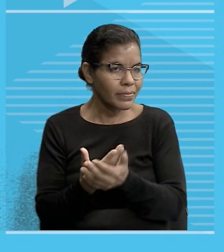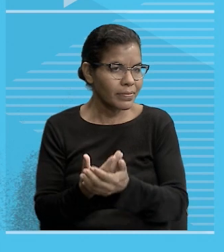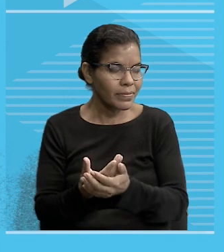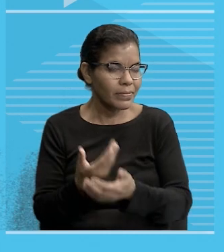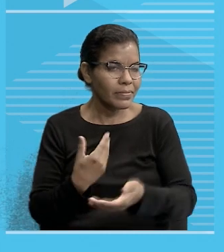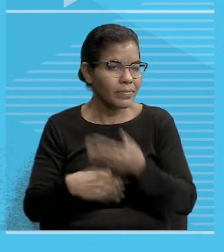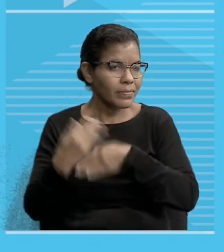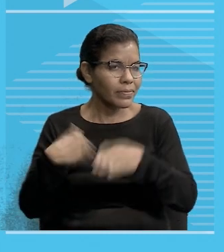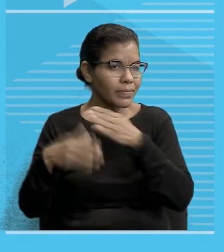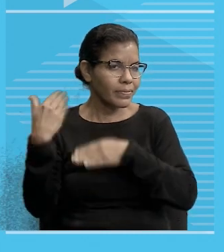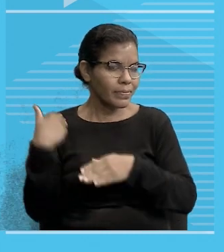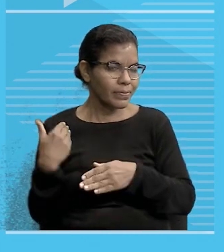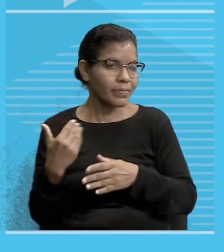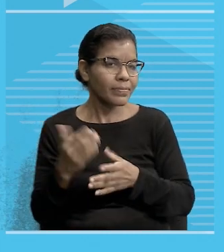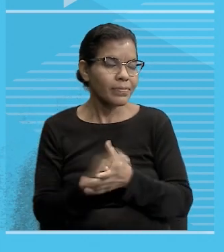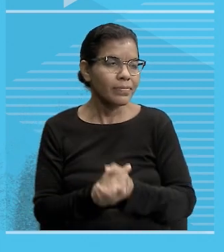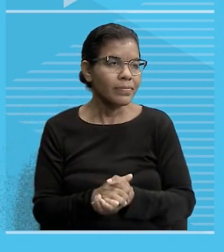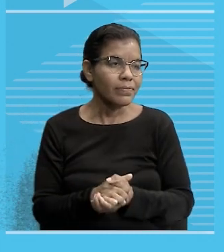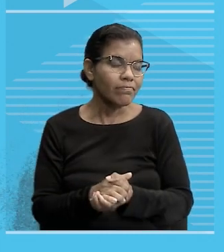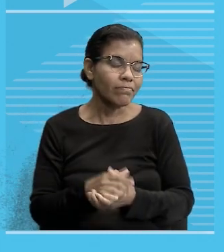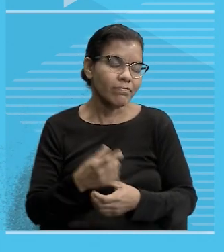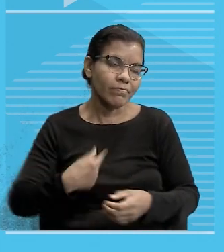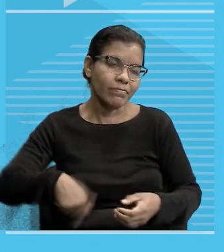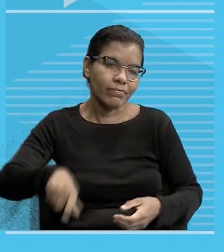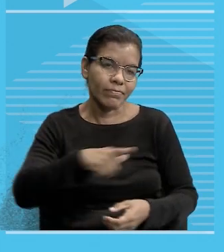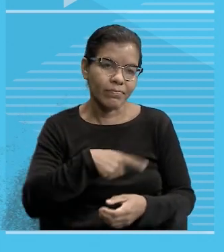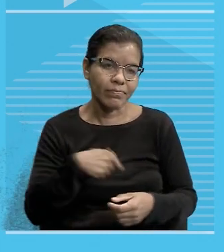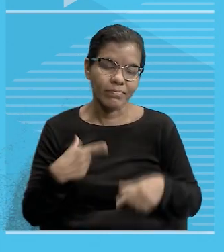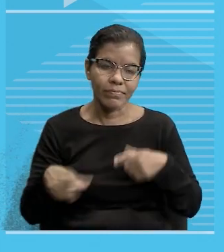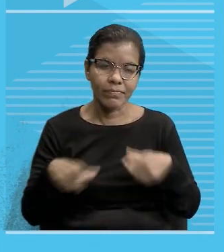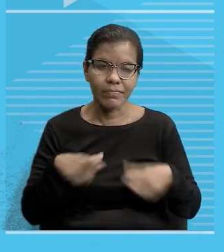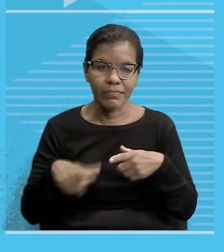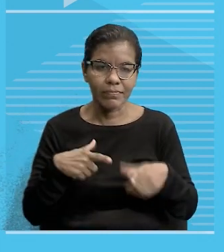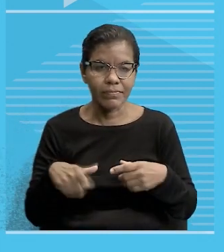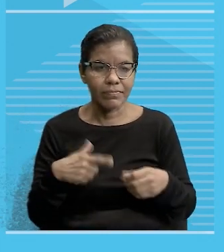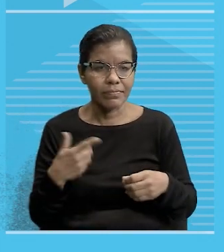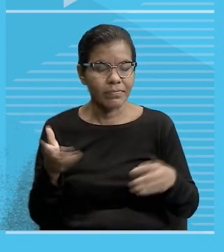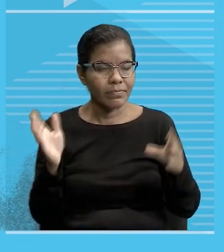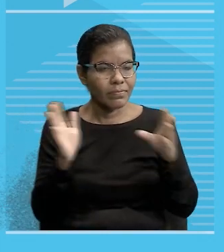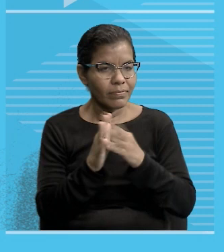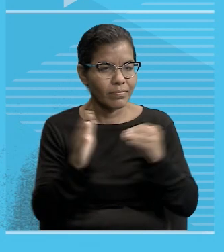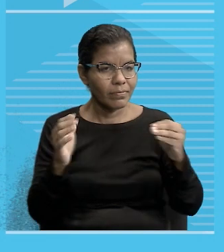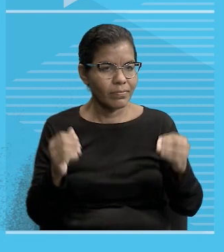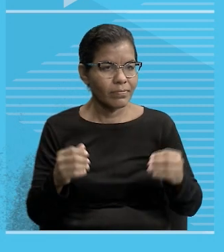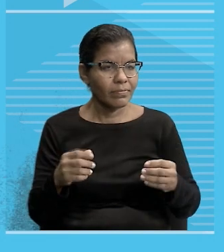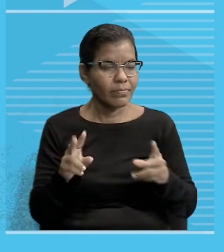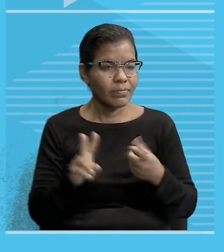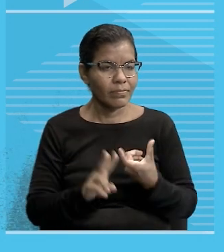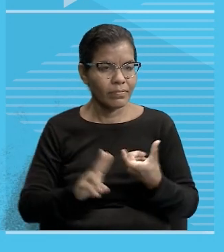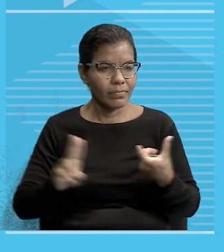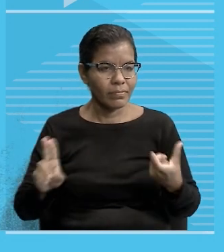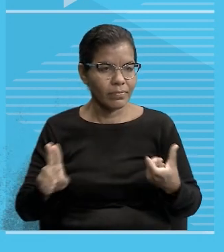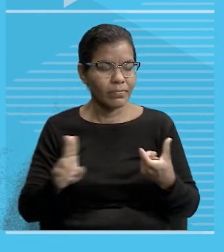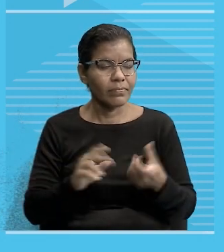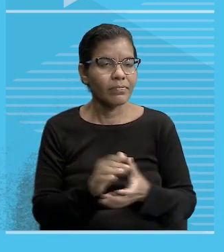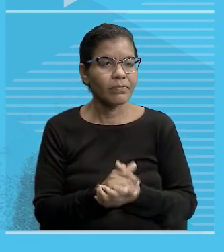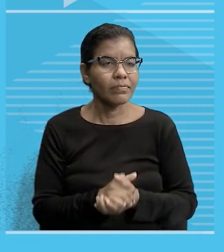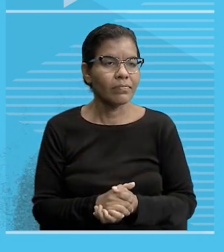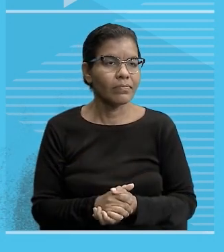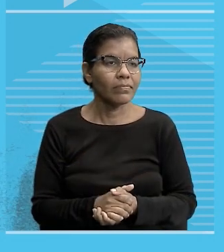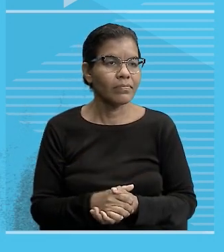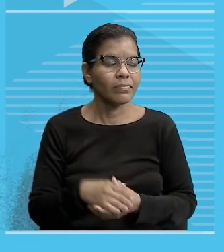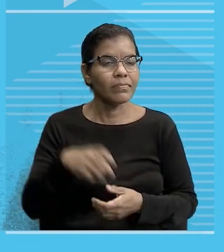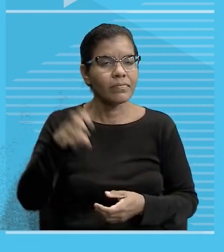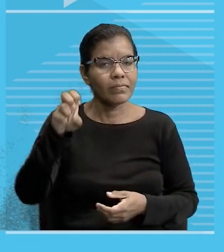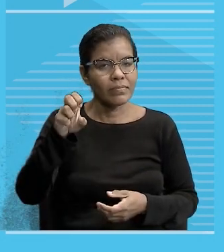anteriores nós trabalhamos um assunto chamado chamado de